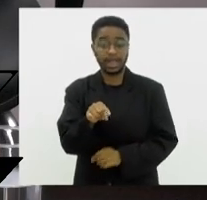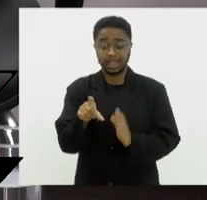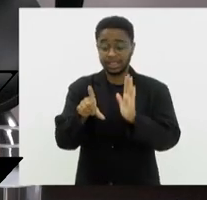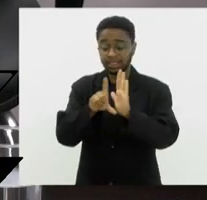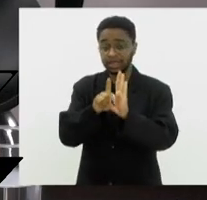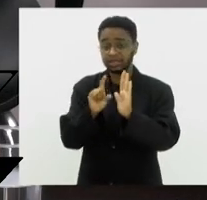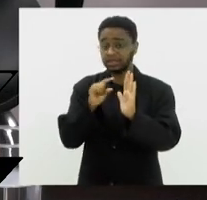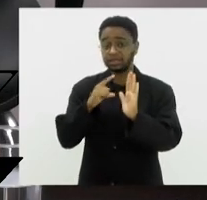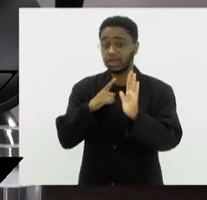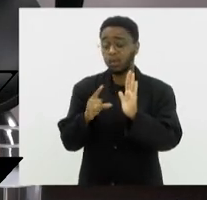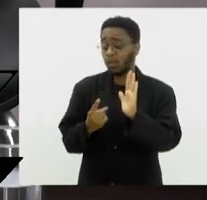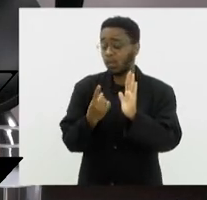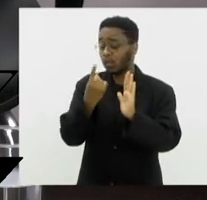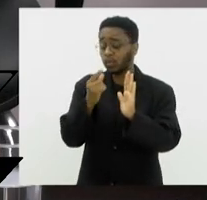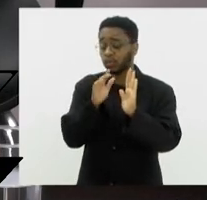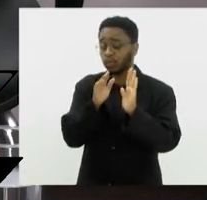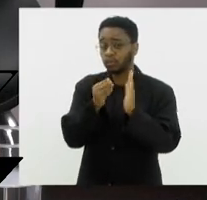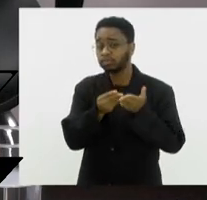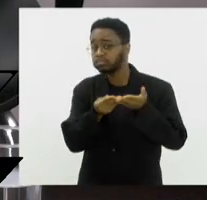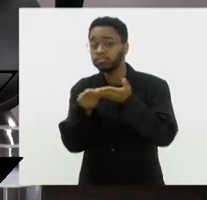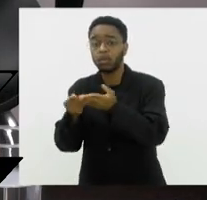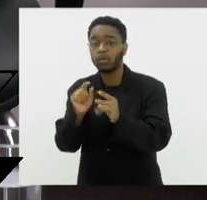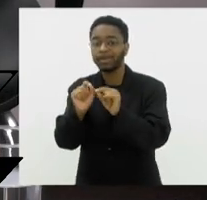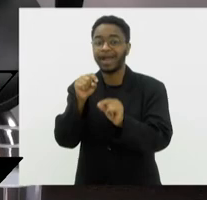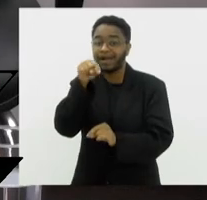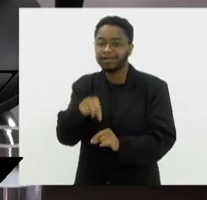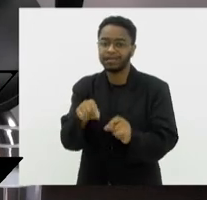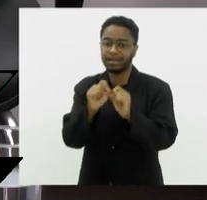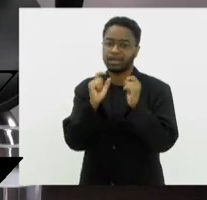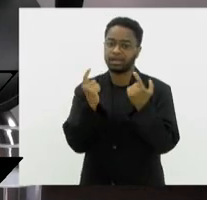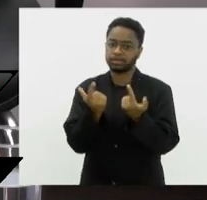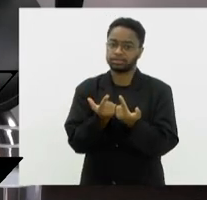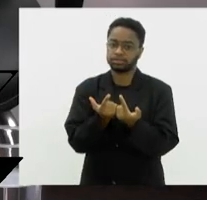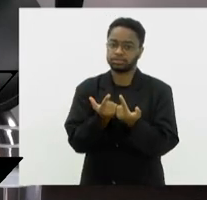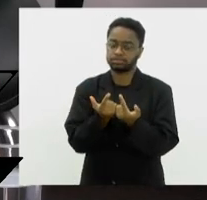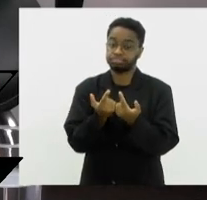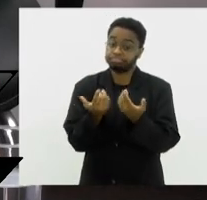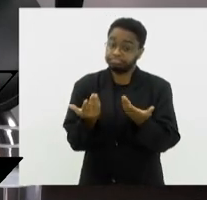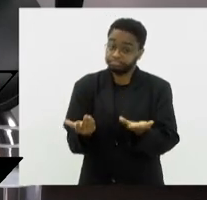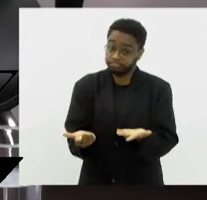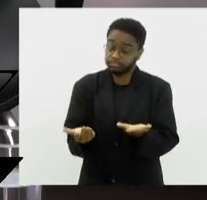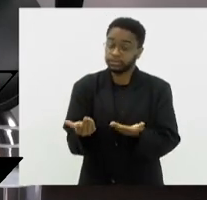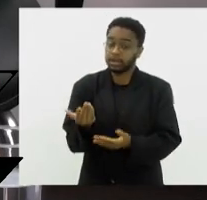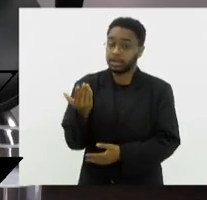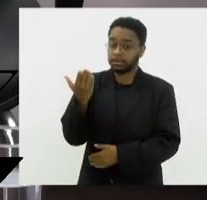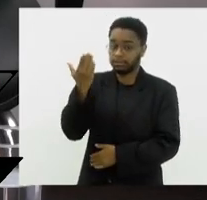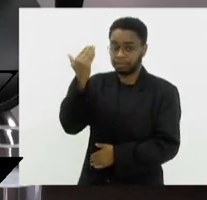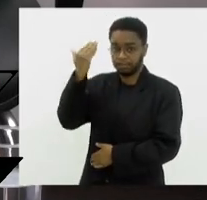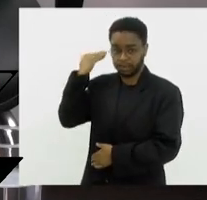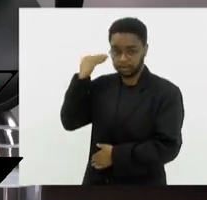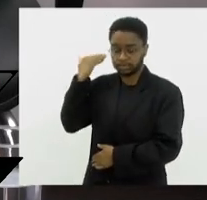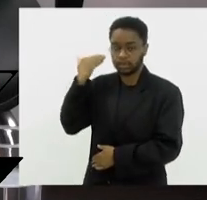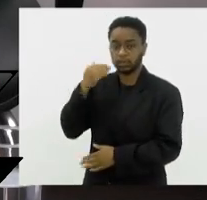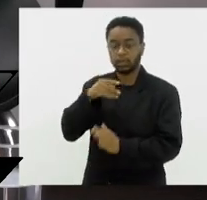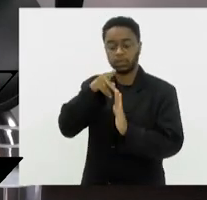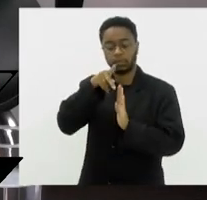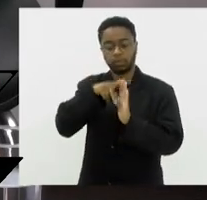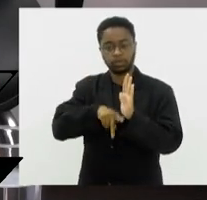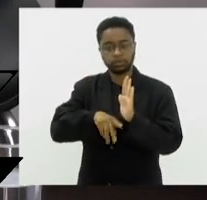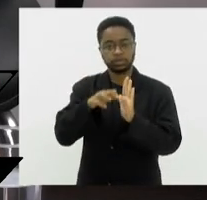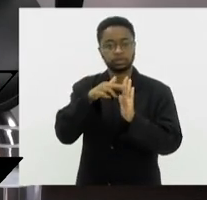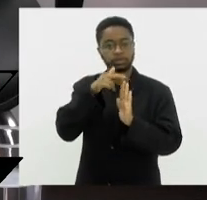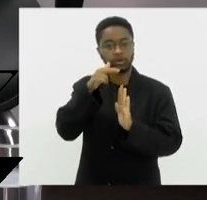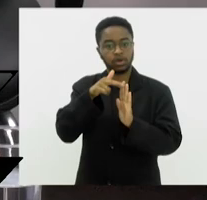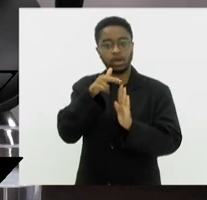um destinatário, sim, que é a Assembleia Legislativa. Então, lá atrás, o projeto de